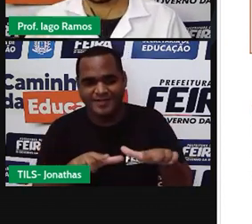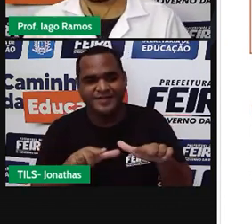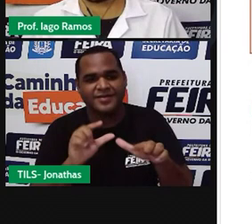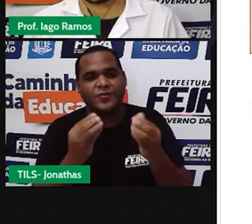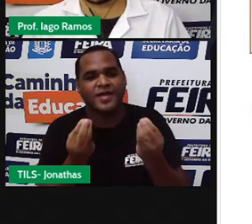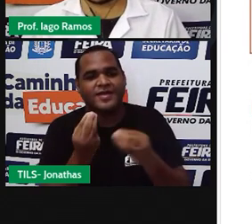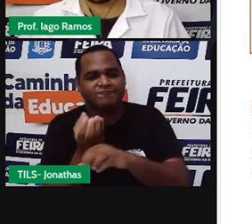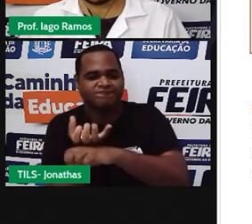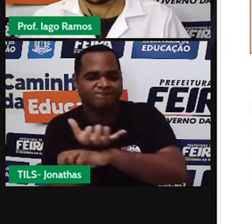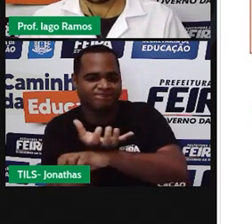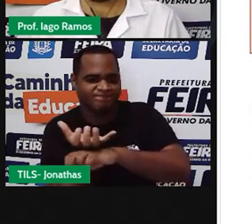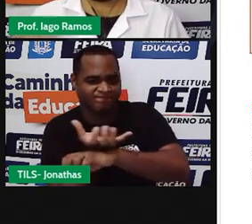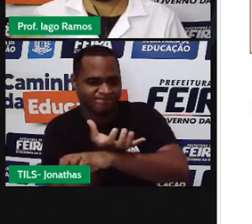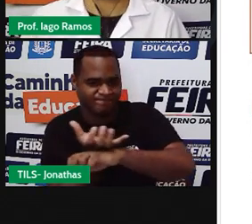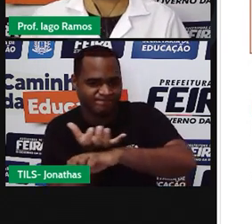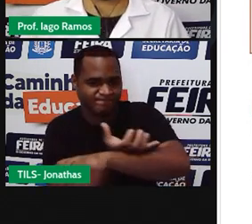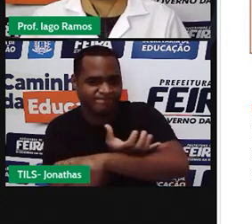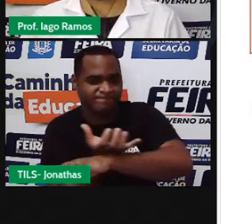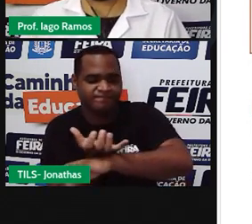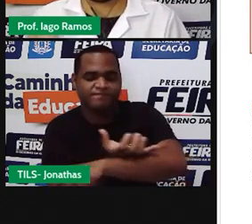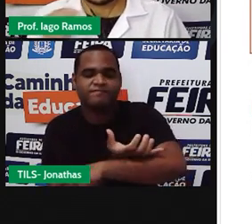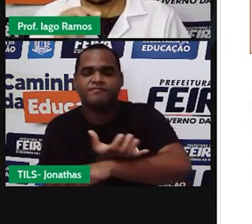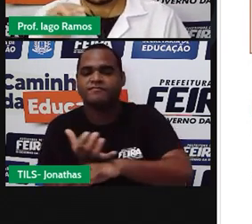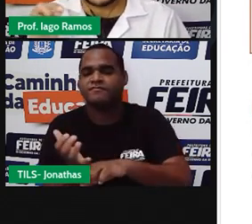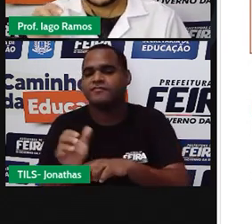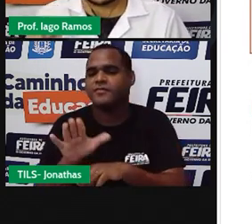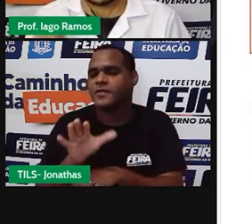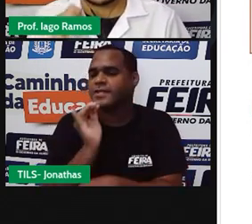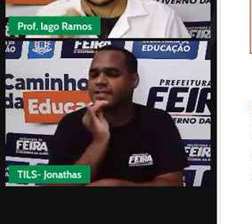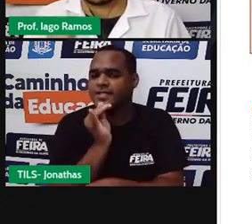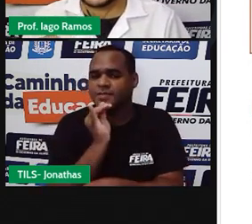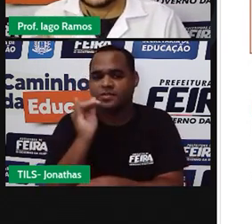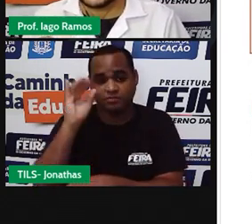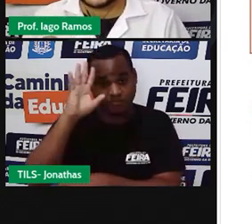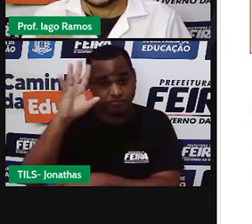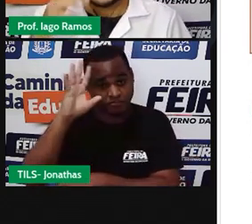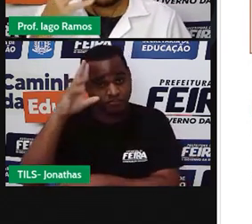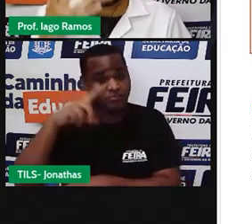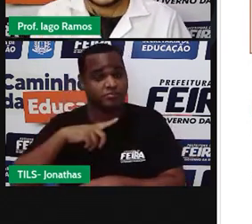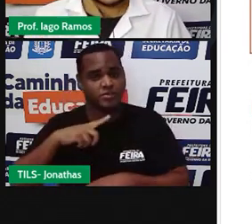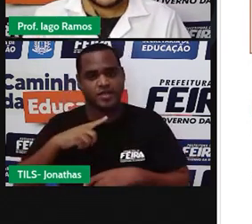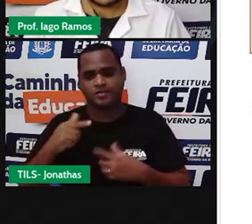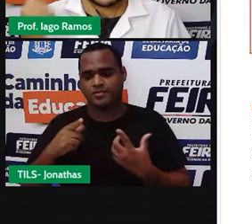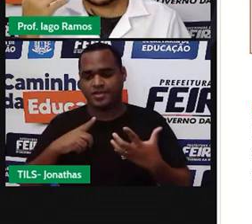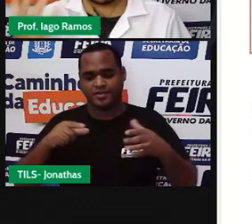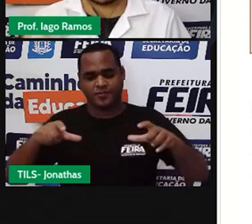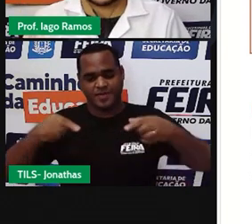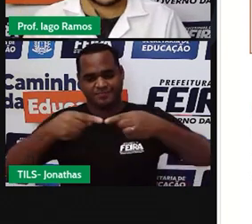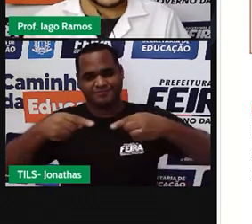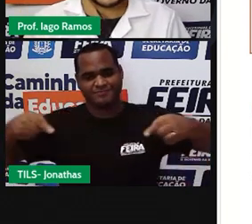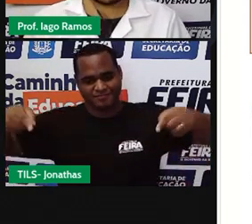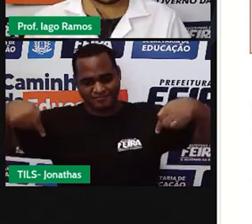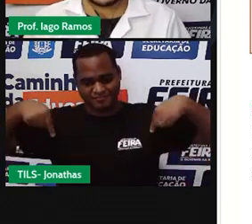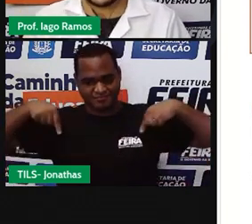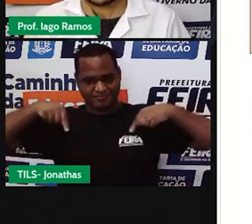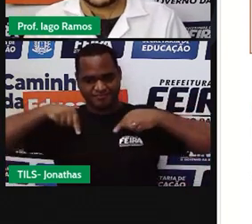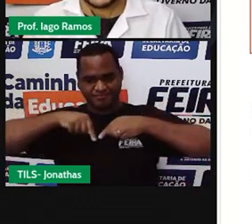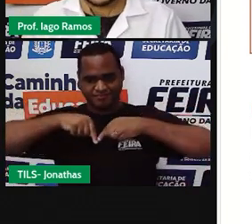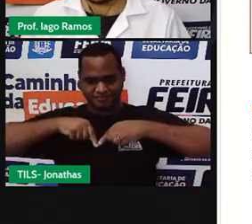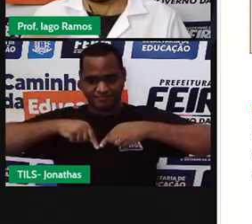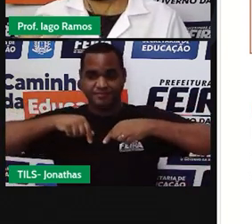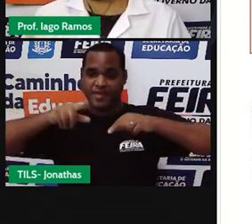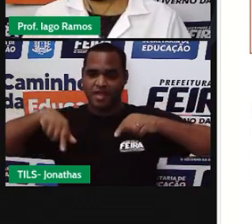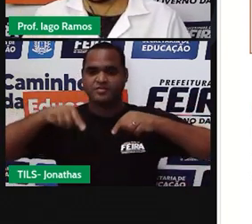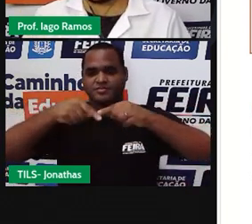Então vamos entender esse direitinho Imagine aí que você tem um terreno retangular que você é dono que você é dona de um